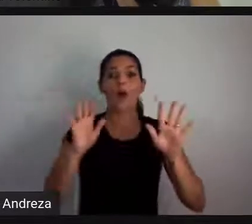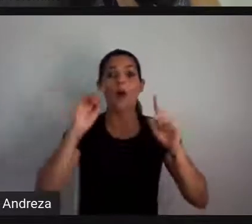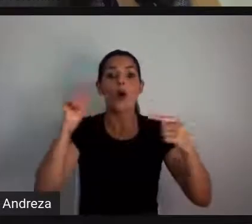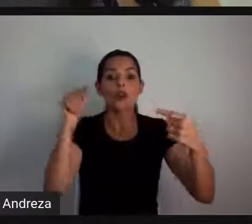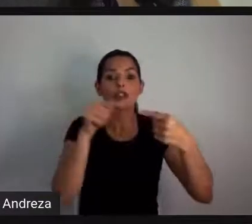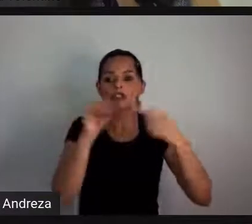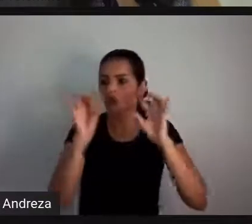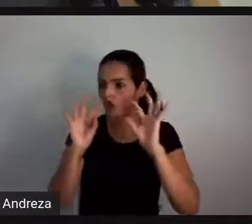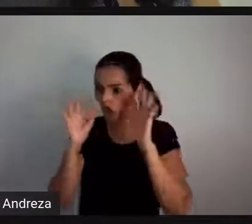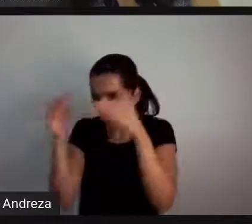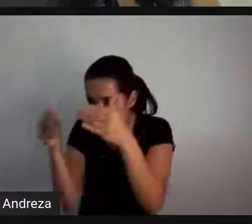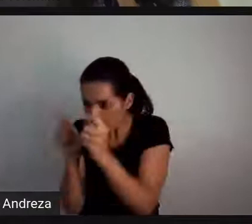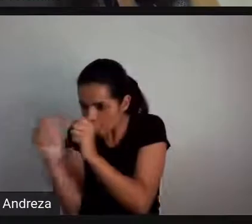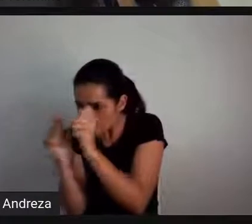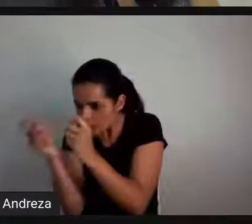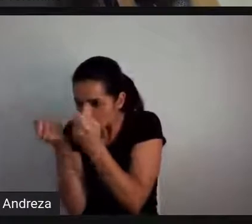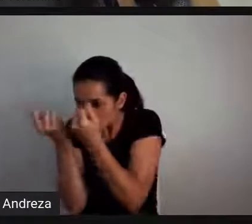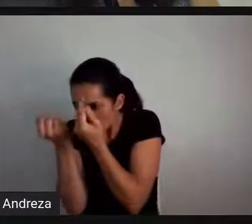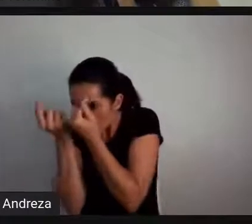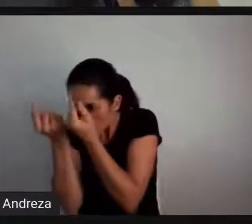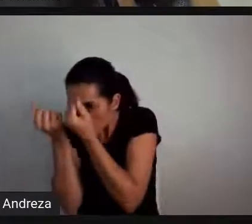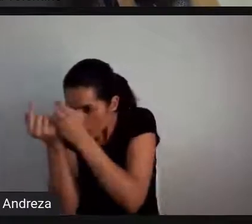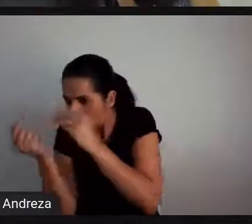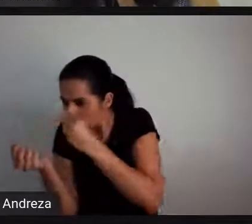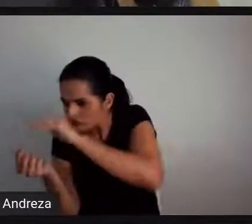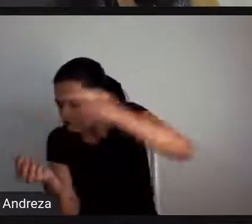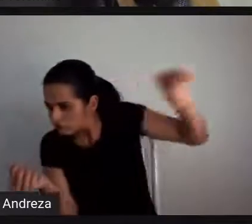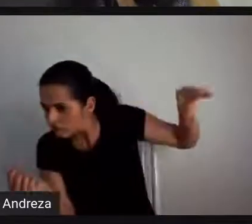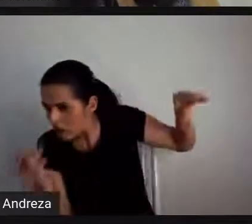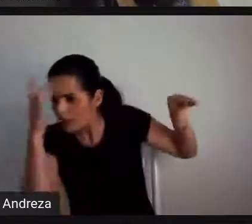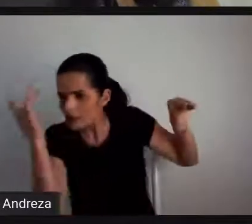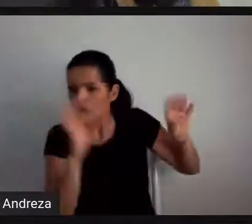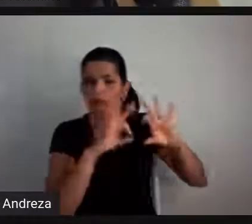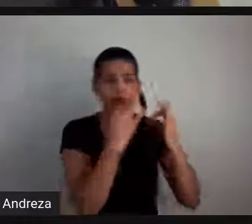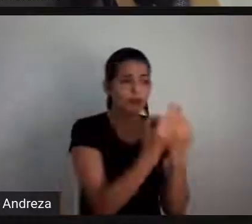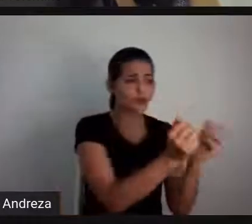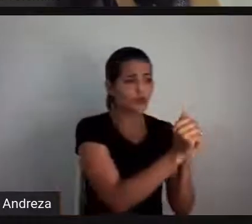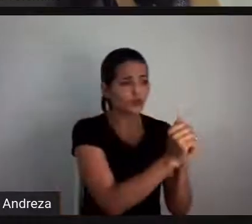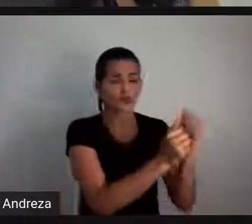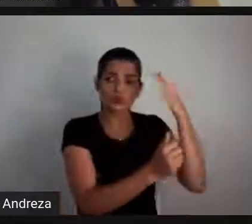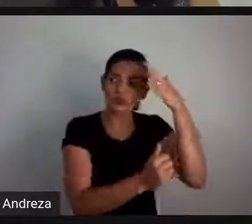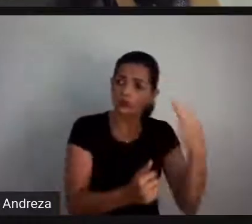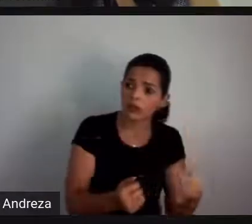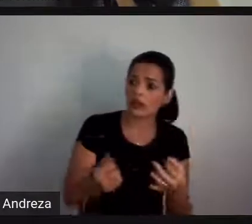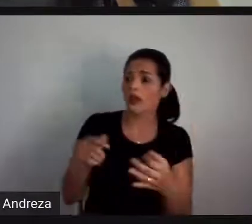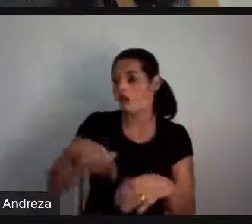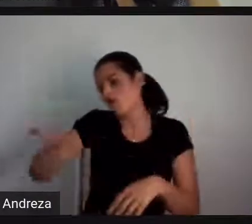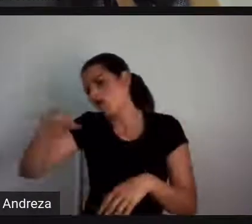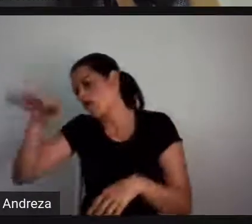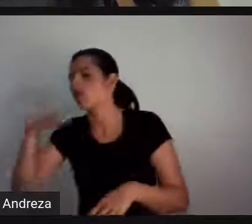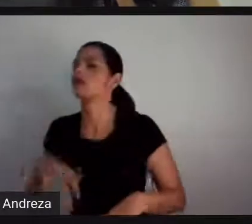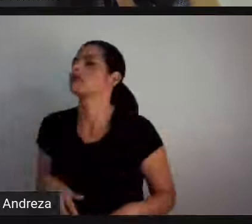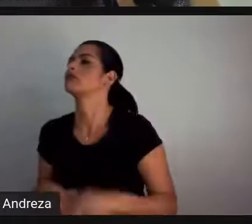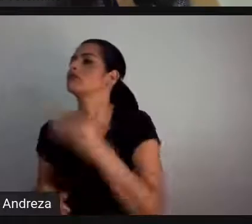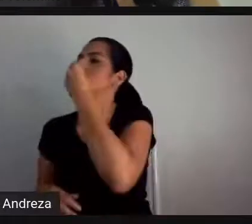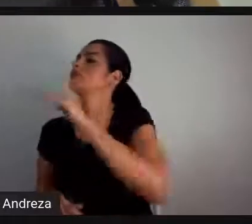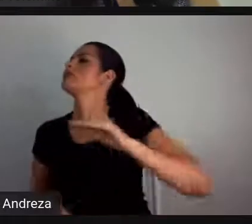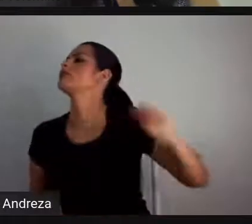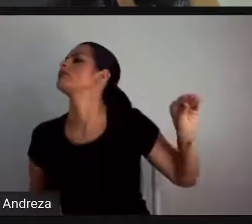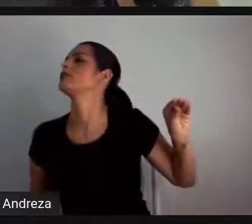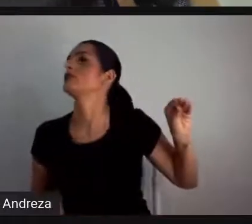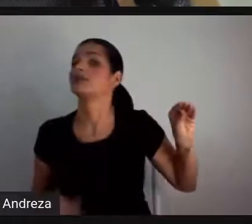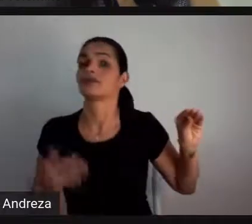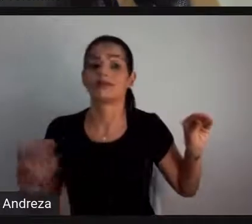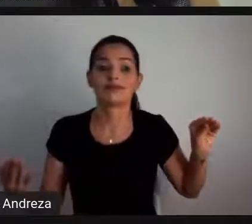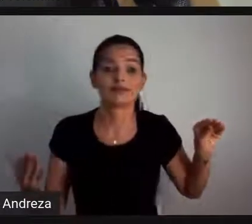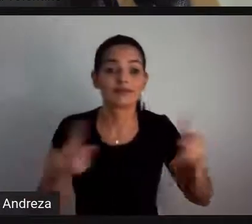só aquele, e aí mesmo que a minha família, mesmo que as pessoas que estejam comigo não entendam, eu vou, e aí eu posso ir, não tem problema nenhum. Mas